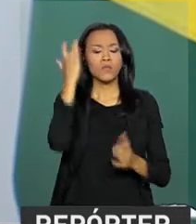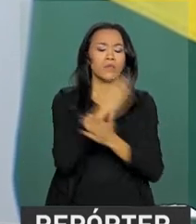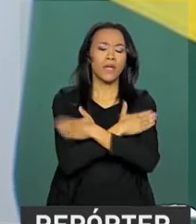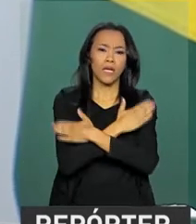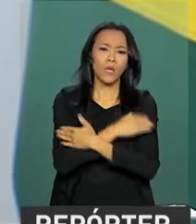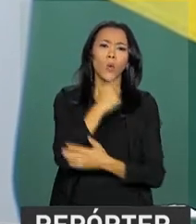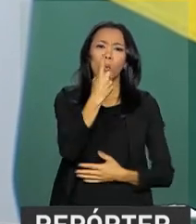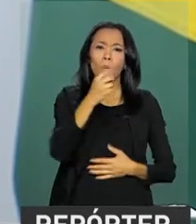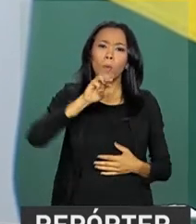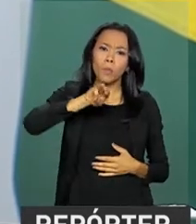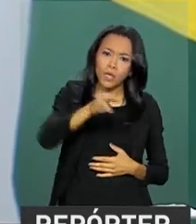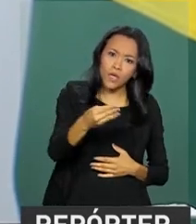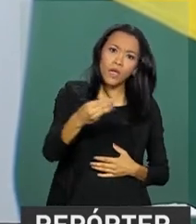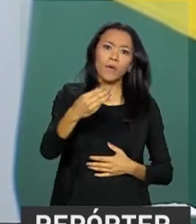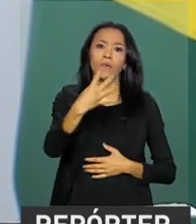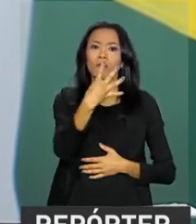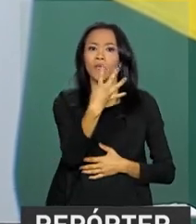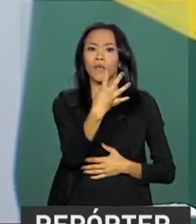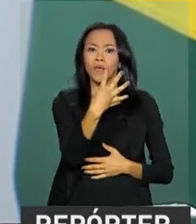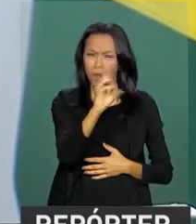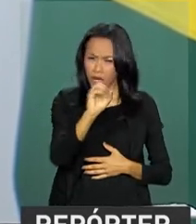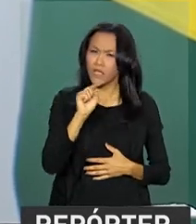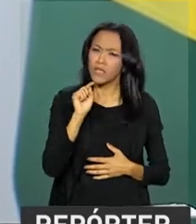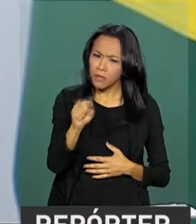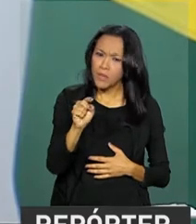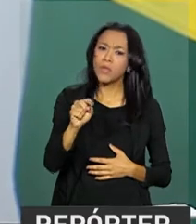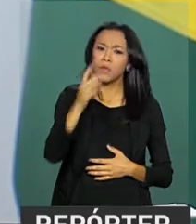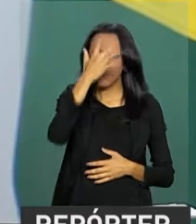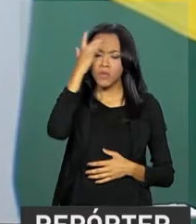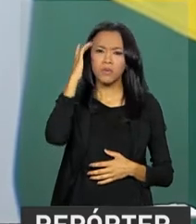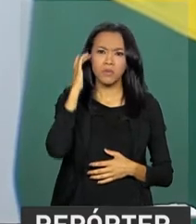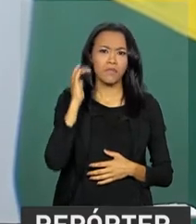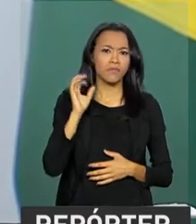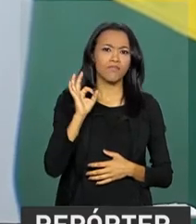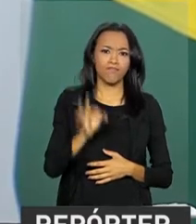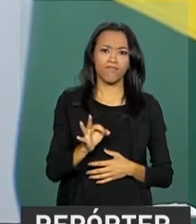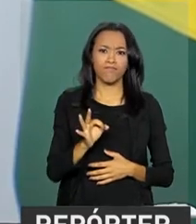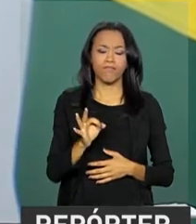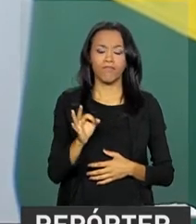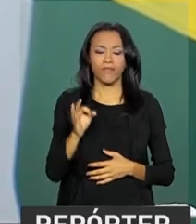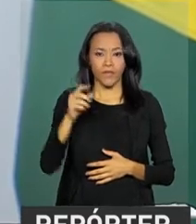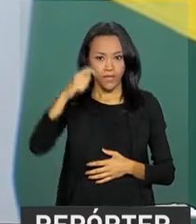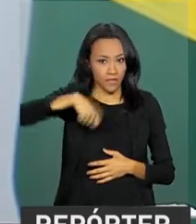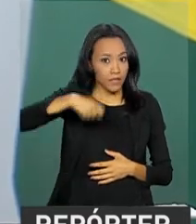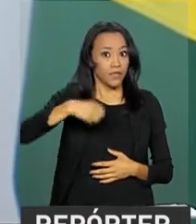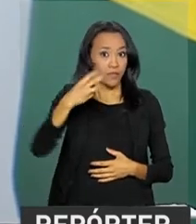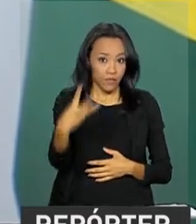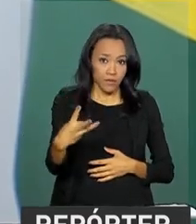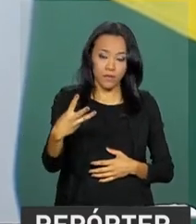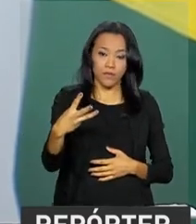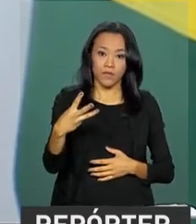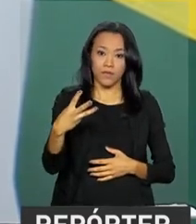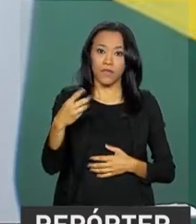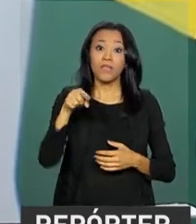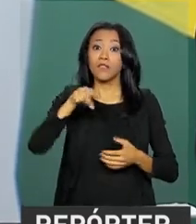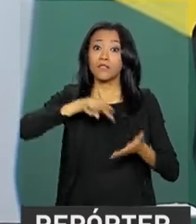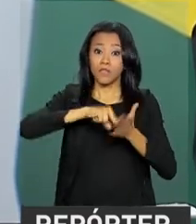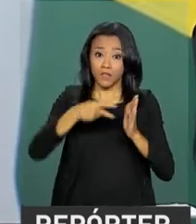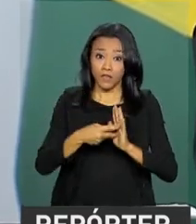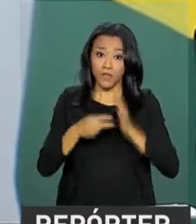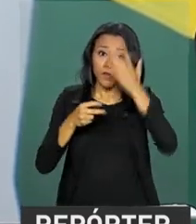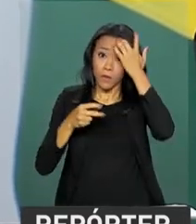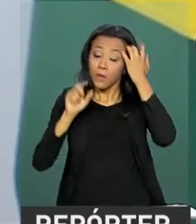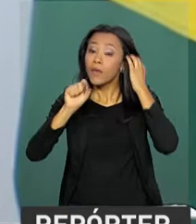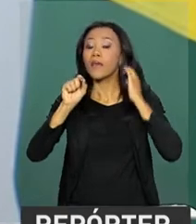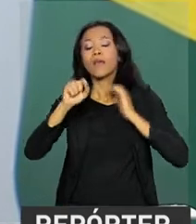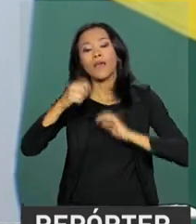40 mil pessoas não é isso um milhão e 40 mil pessoas neste trimestre né a significa que a